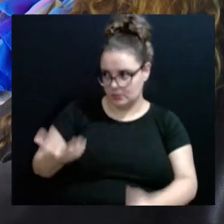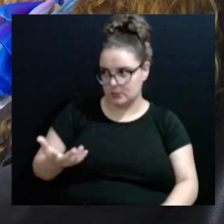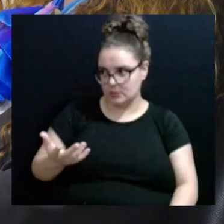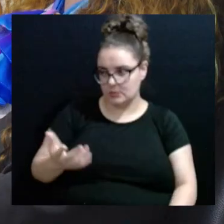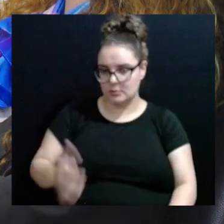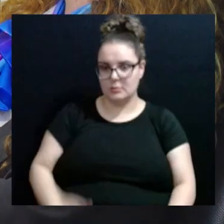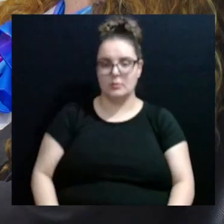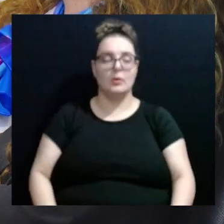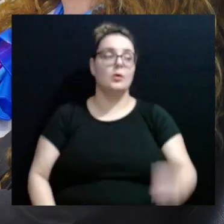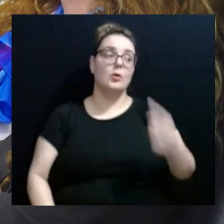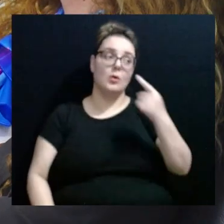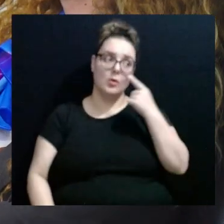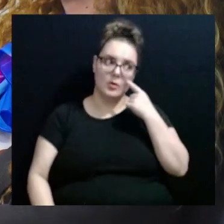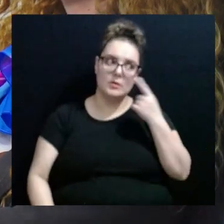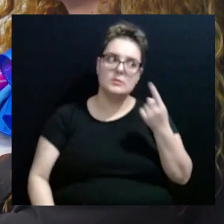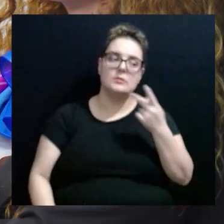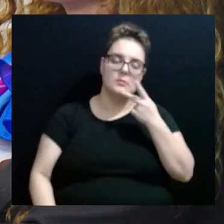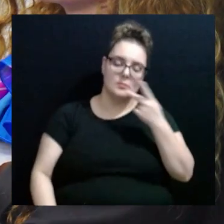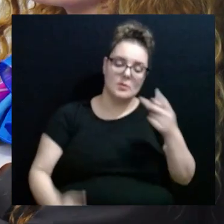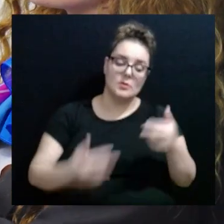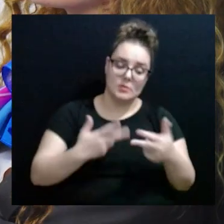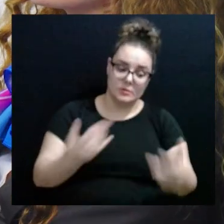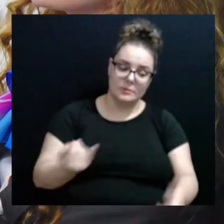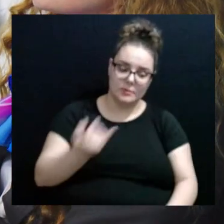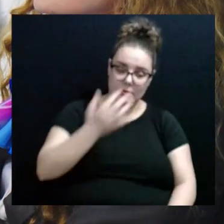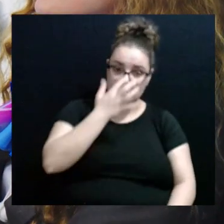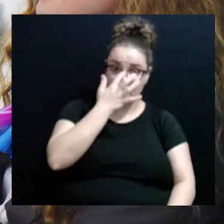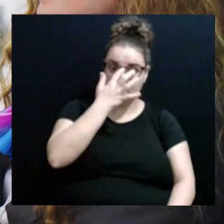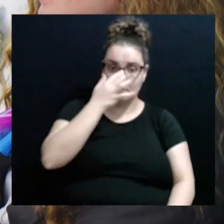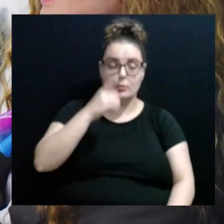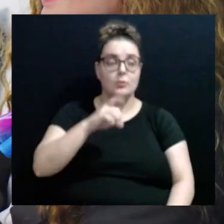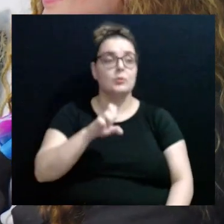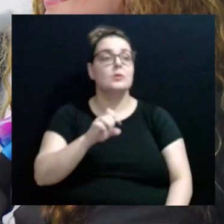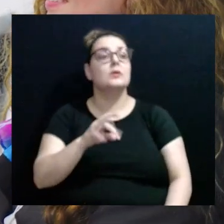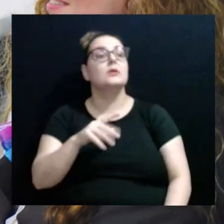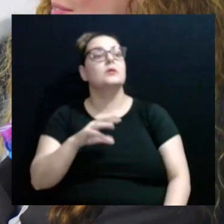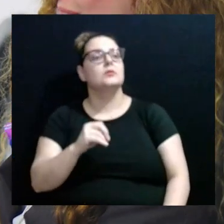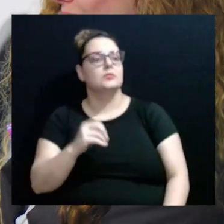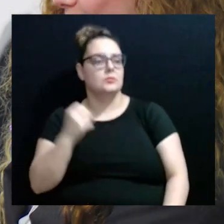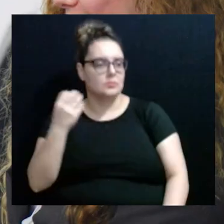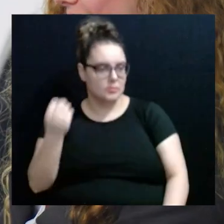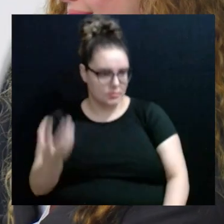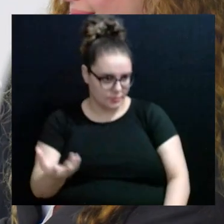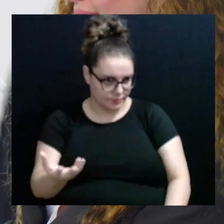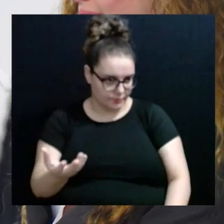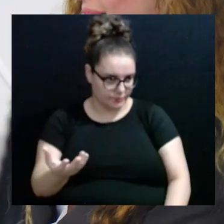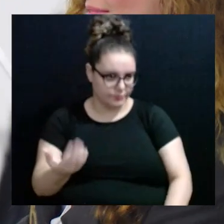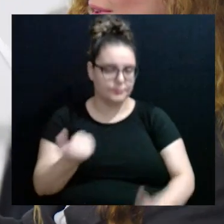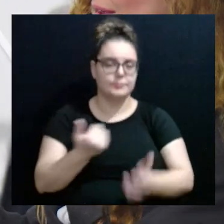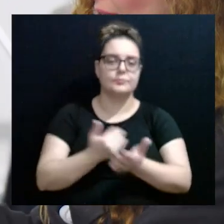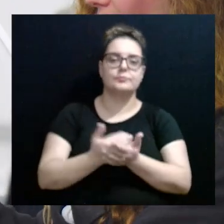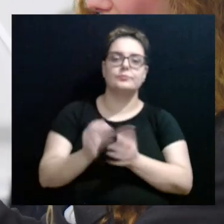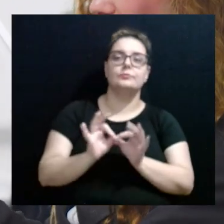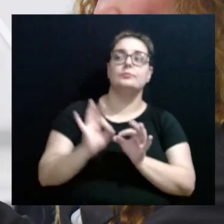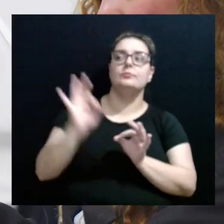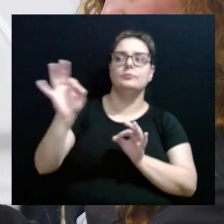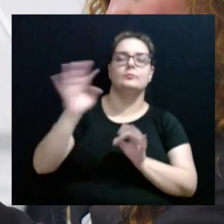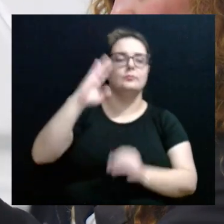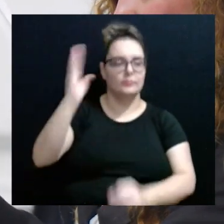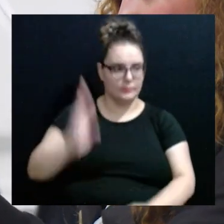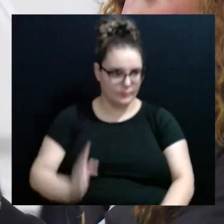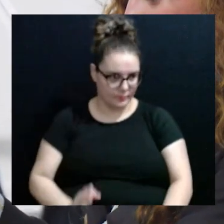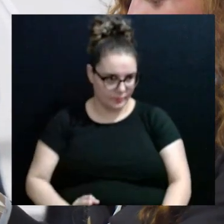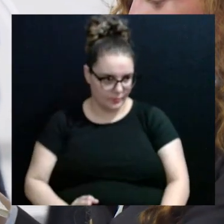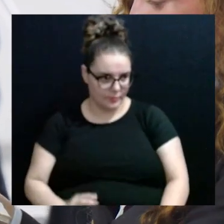fazer isso, professor? Olha, você tocou num ponto muito importante para o destino dessa viagem. Então, vamos começar